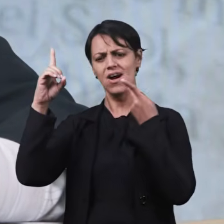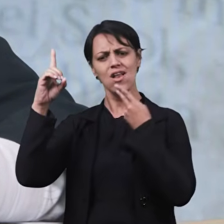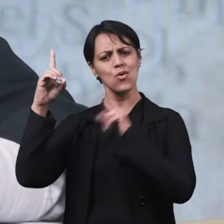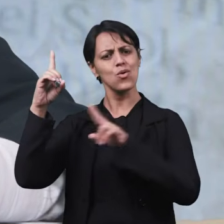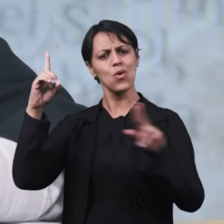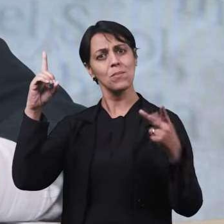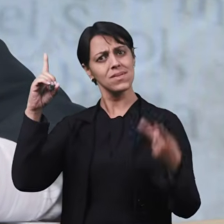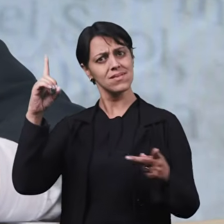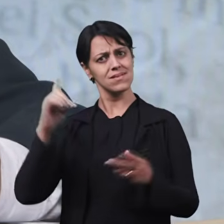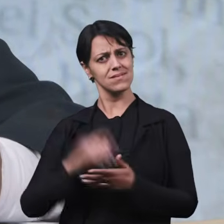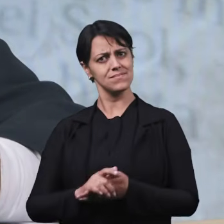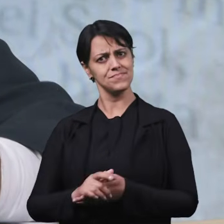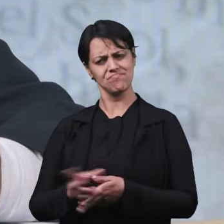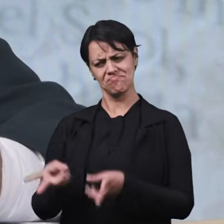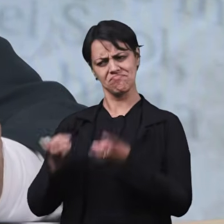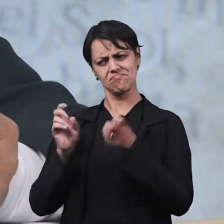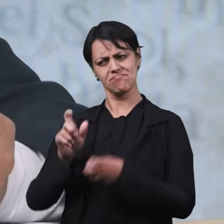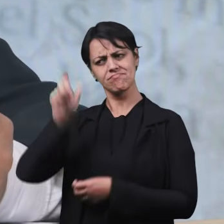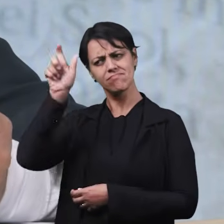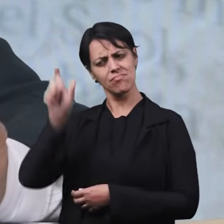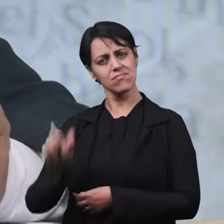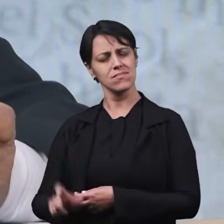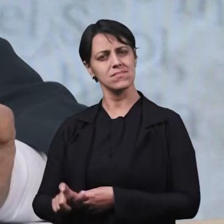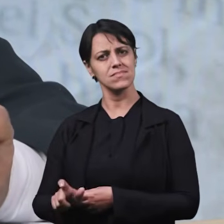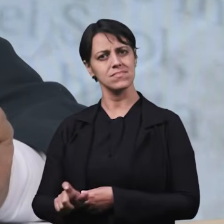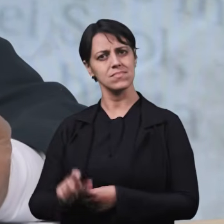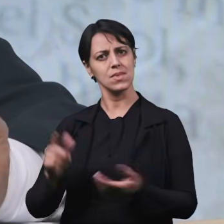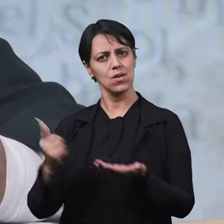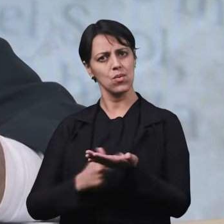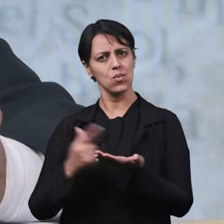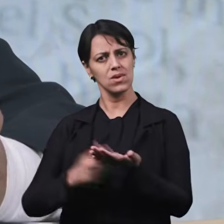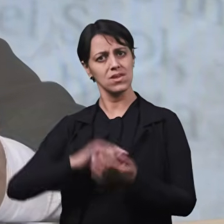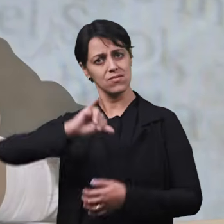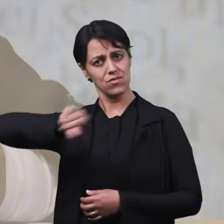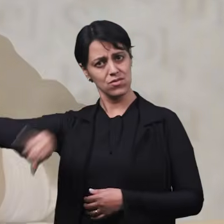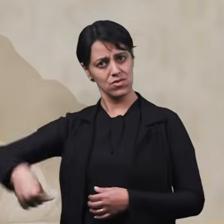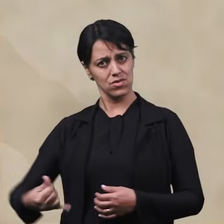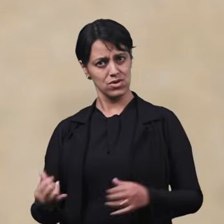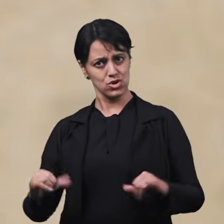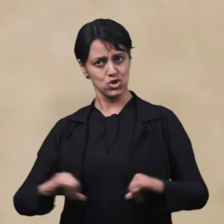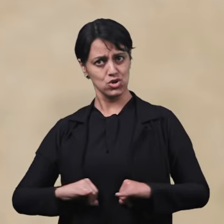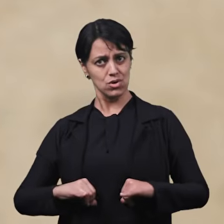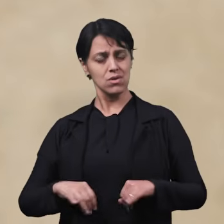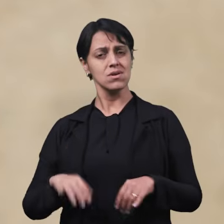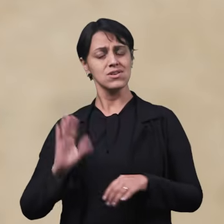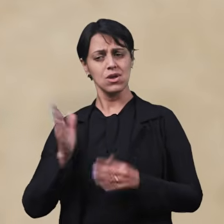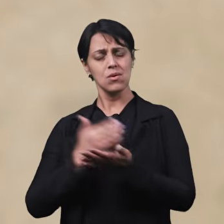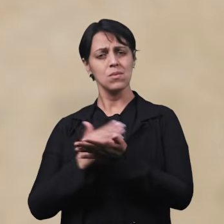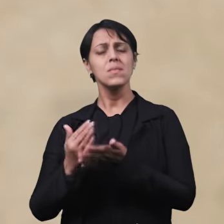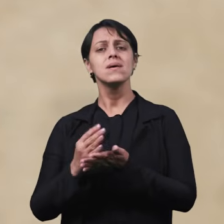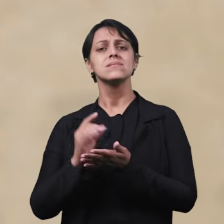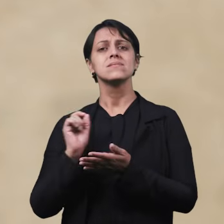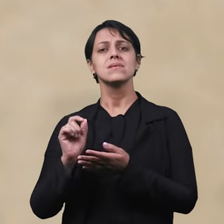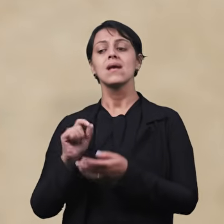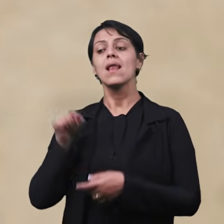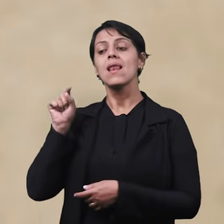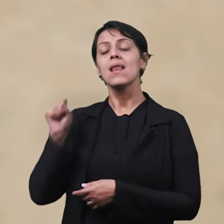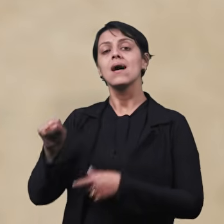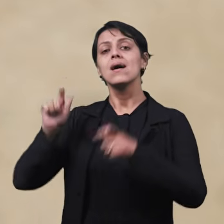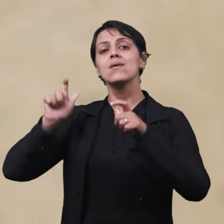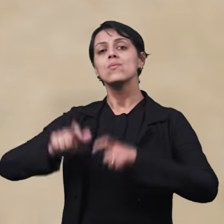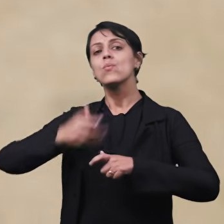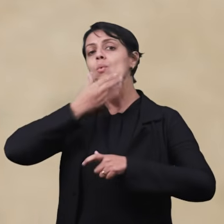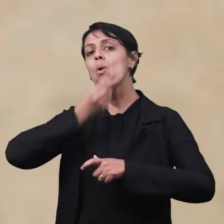situação que esse homem vive, né? O livro de Jó já começa assim: Havia um homem na terra de